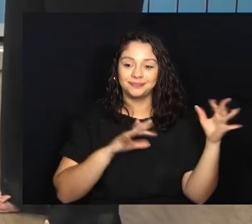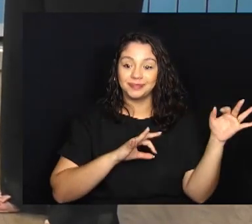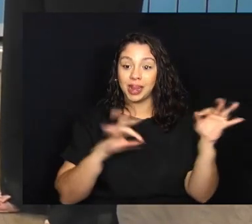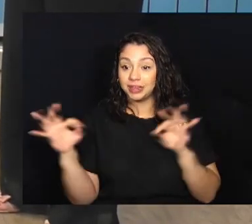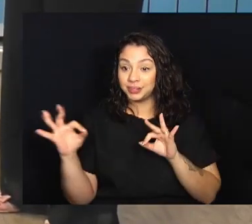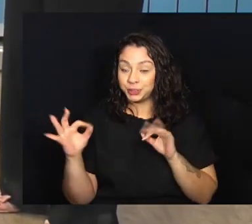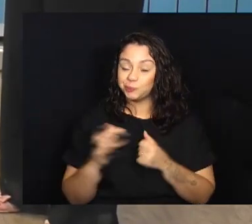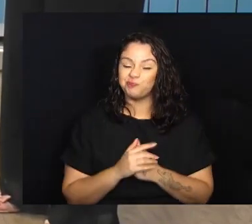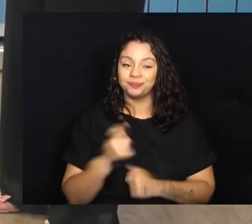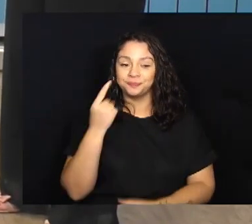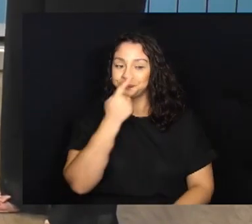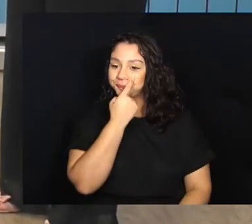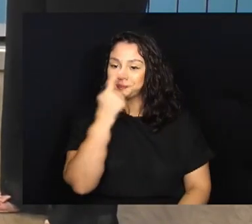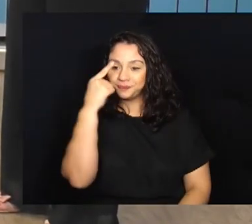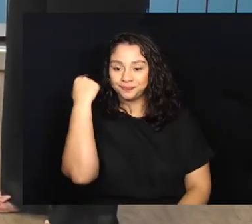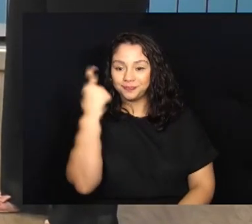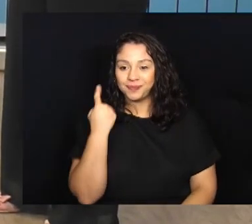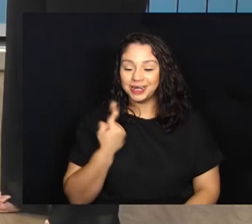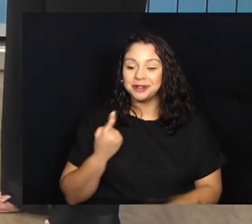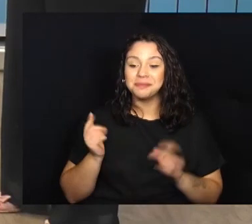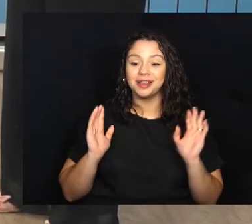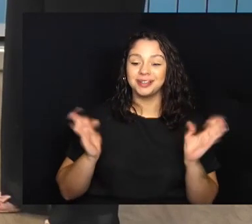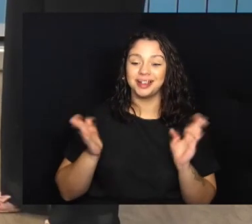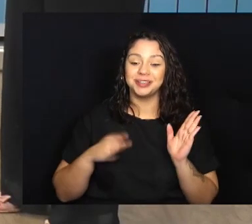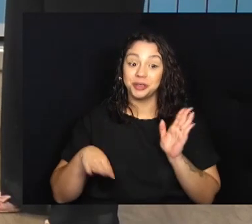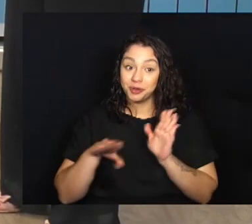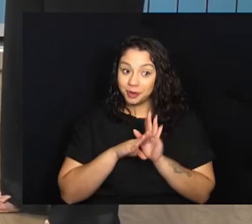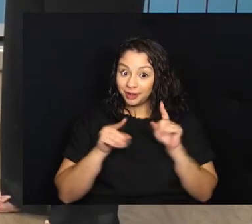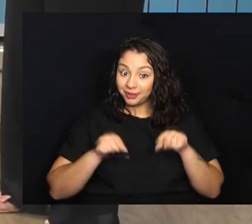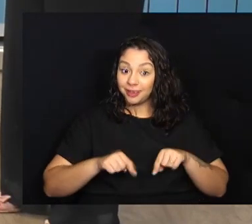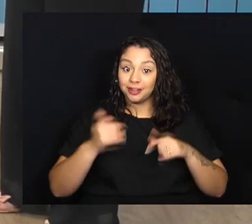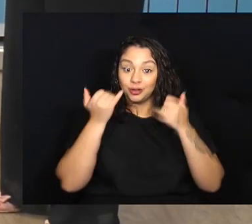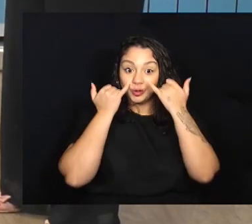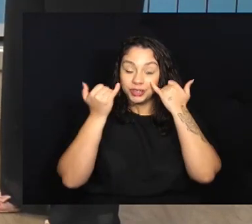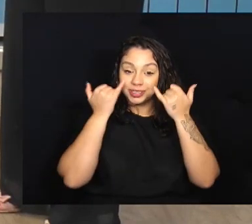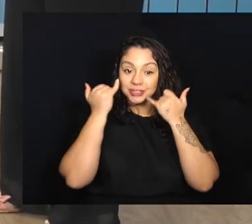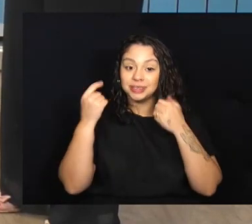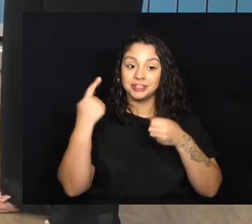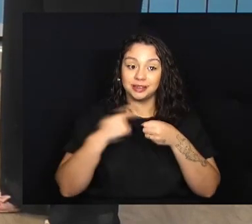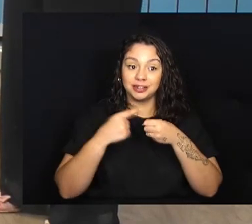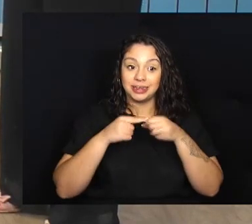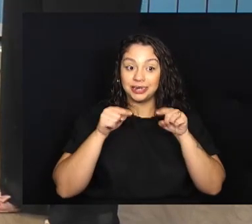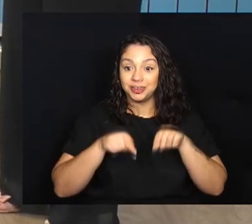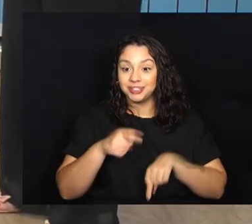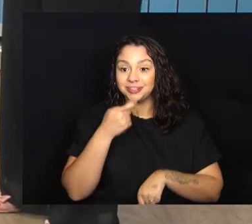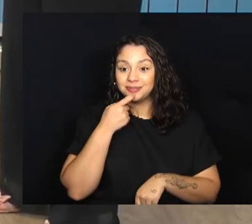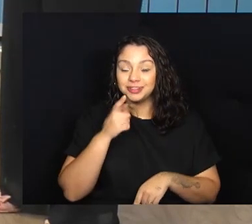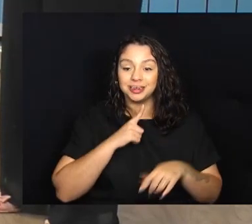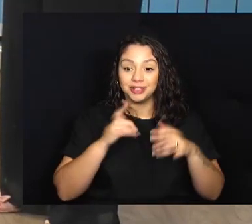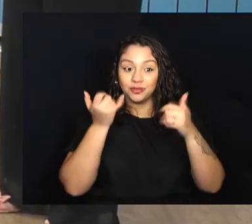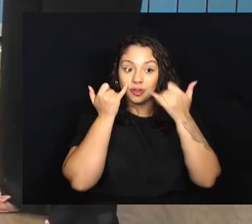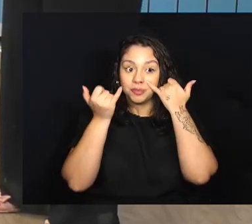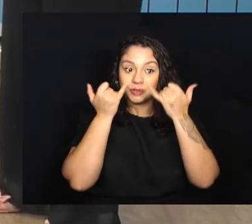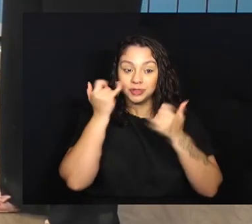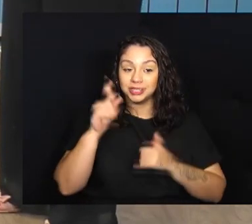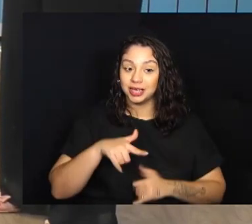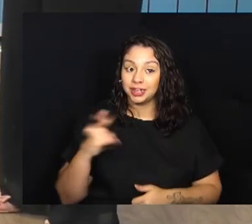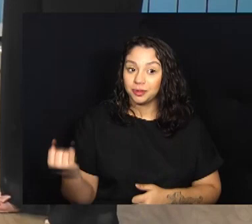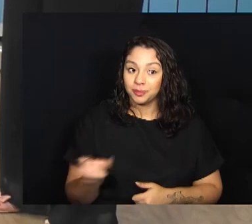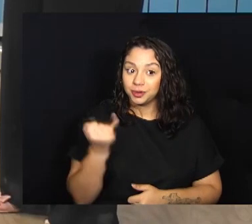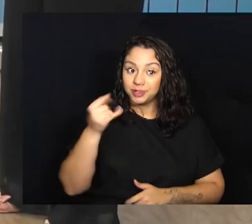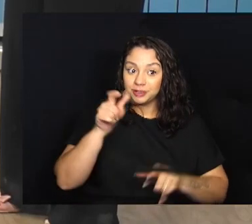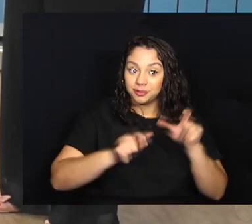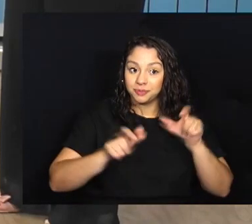audiência. Mirna Abreu já está aqui nos nossos estúdios. Hora das notícias da Metrópole de Campinas, com informações importantes para quem